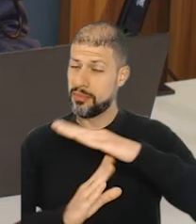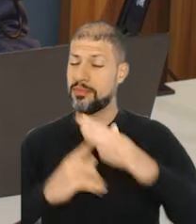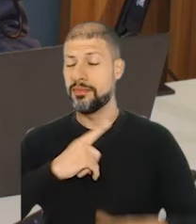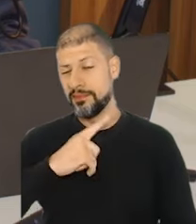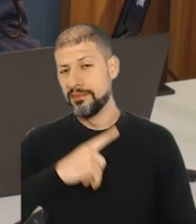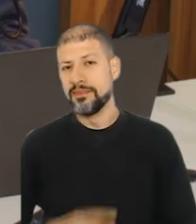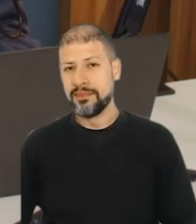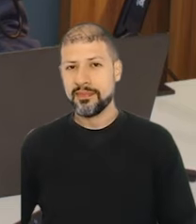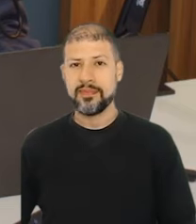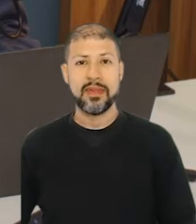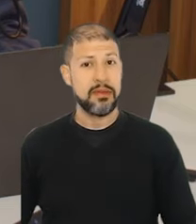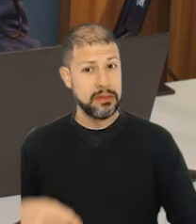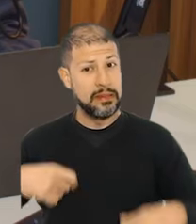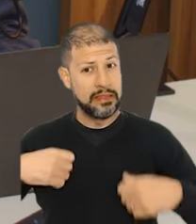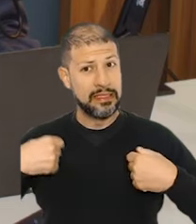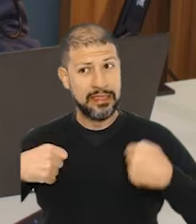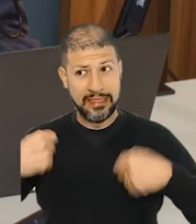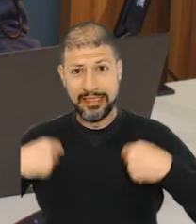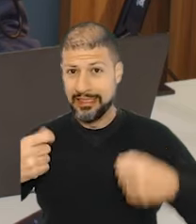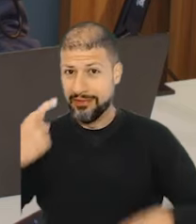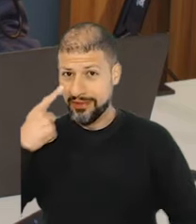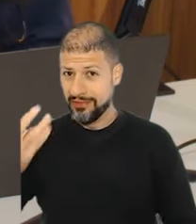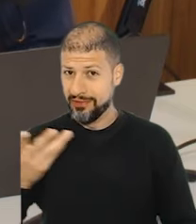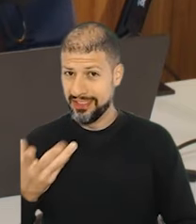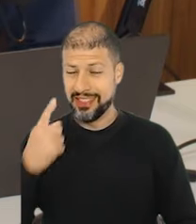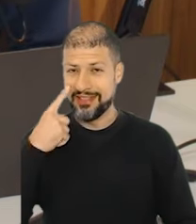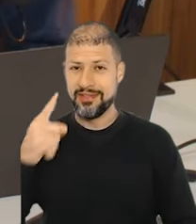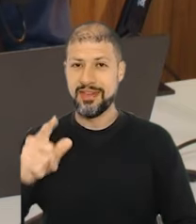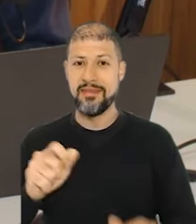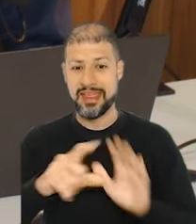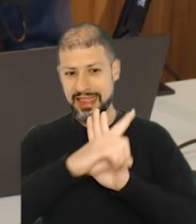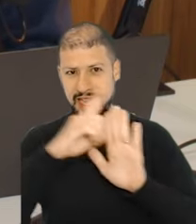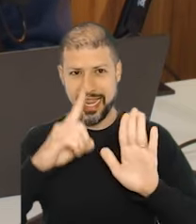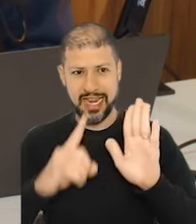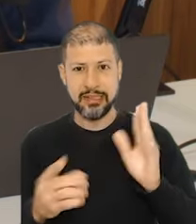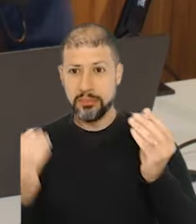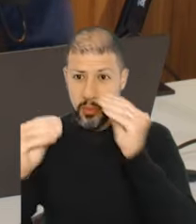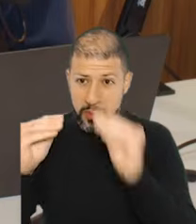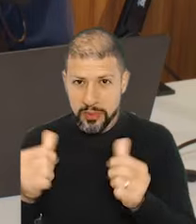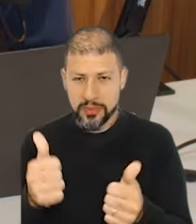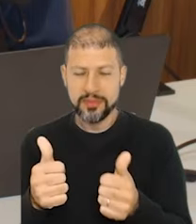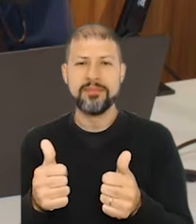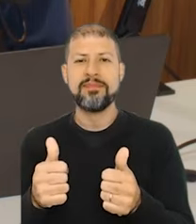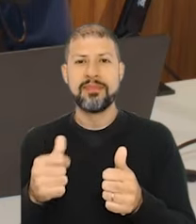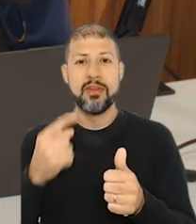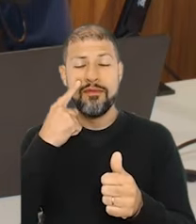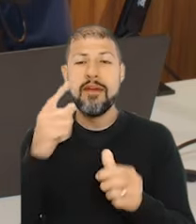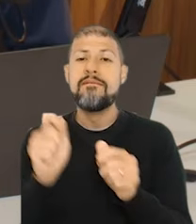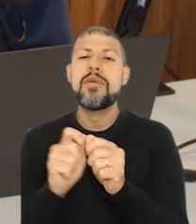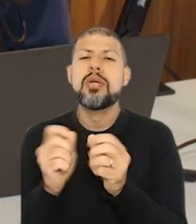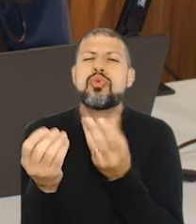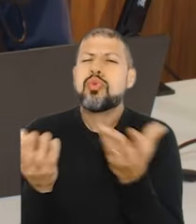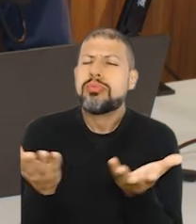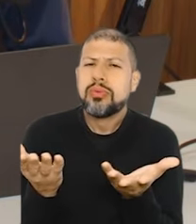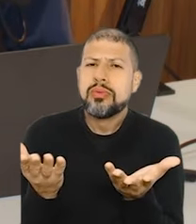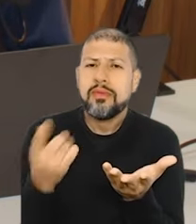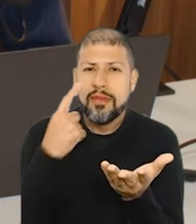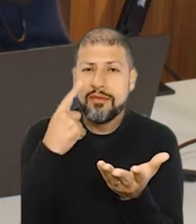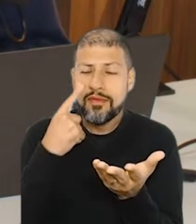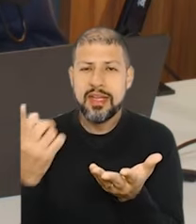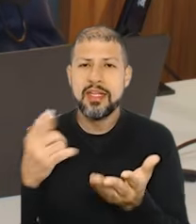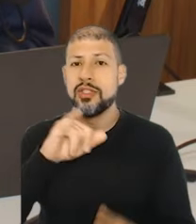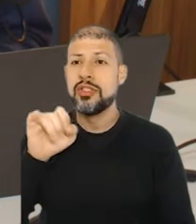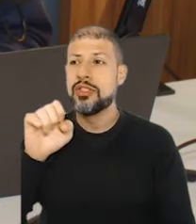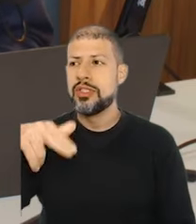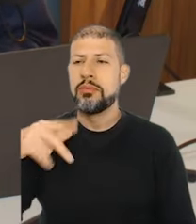gente então vamos correr aí para fazer realmente a declaração tá bem Jean Então mostra pra gente por favor como é que faz o passo a passo para fazer a declaração anual